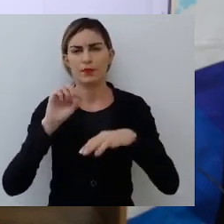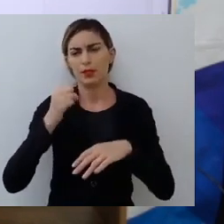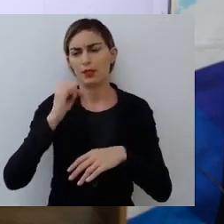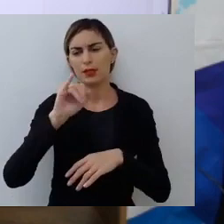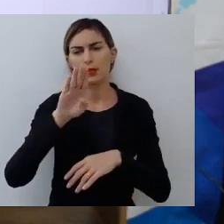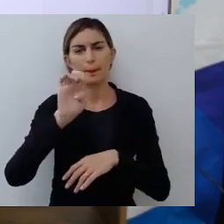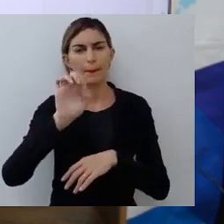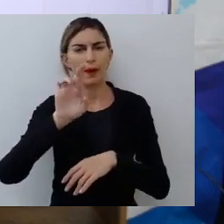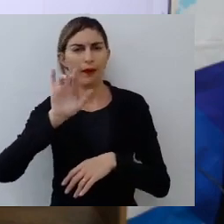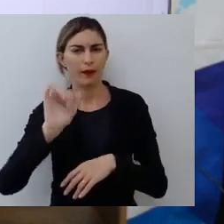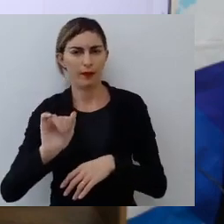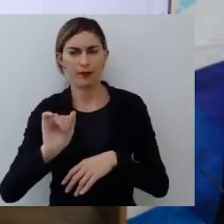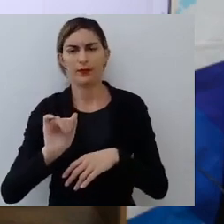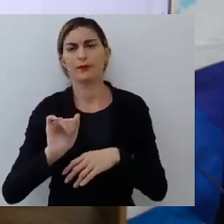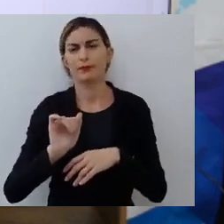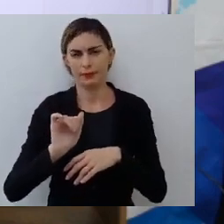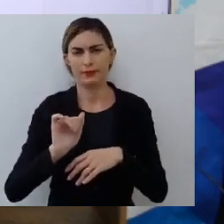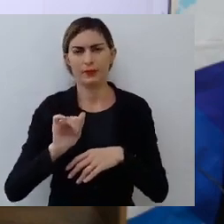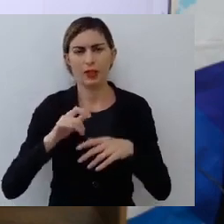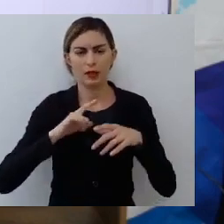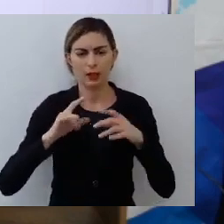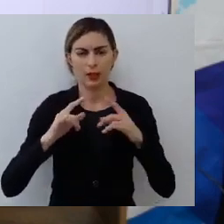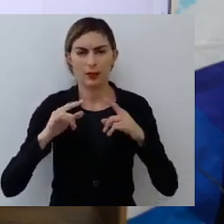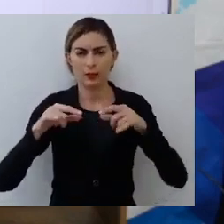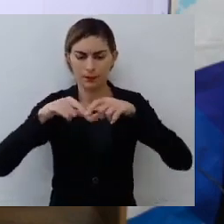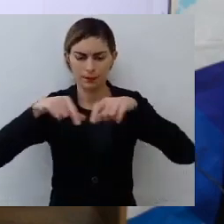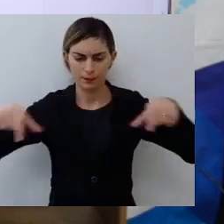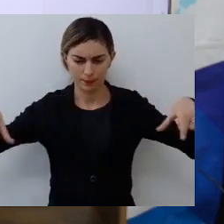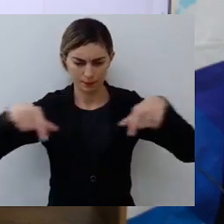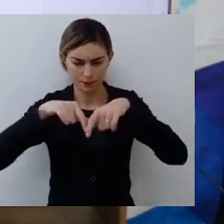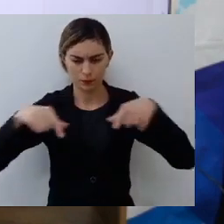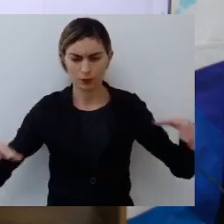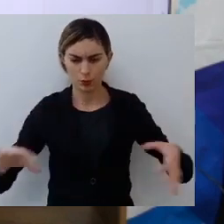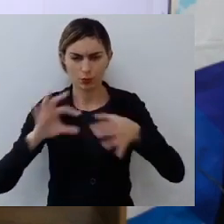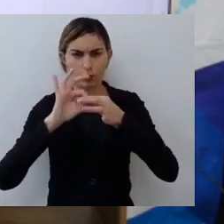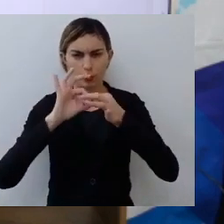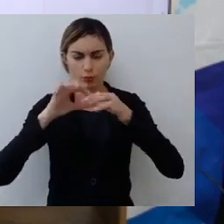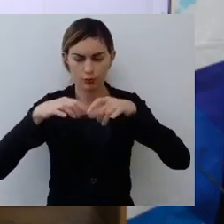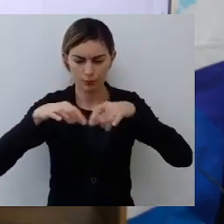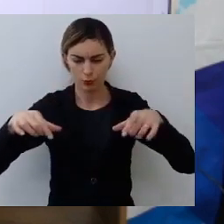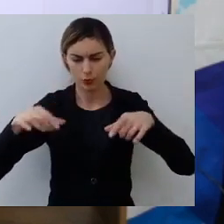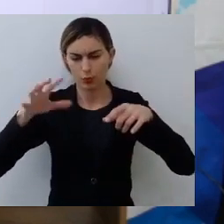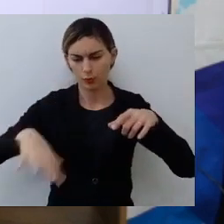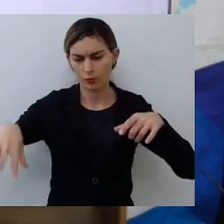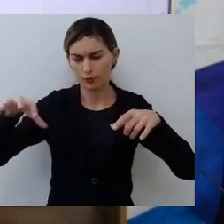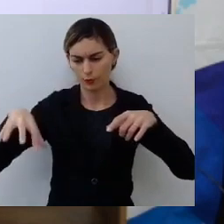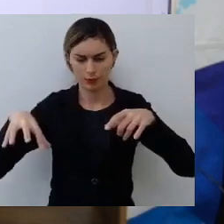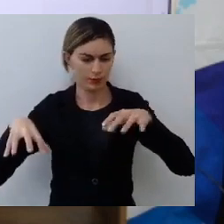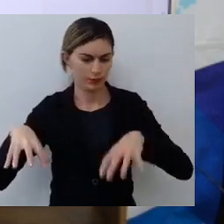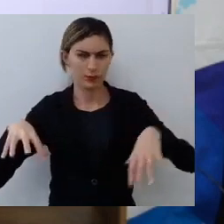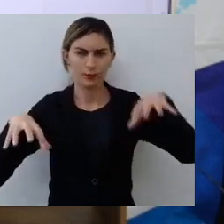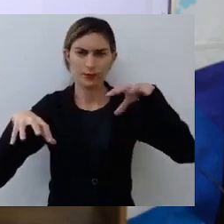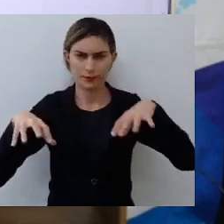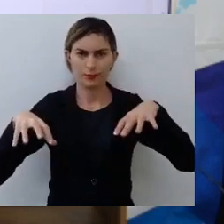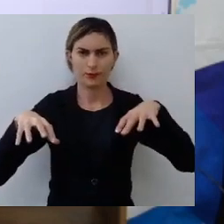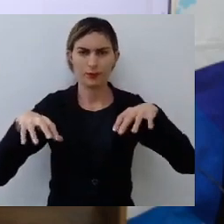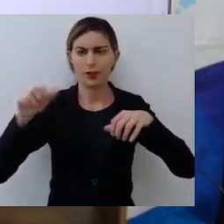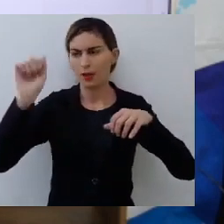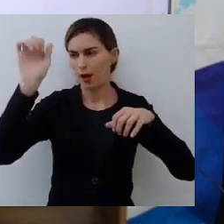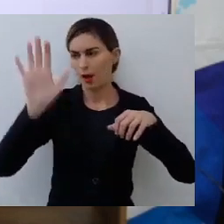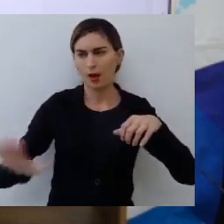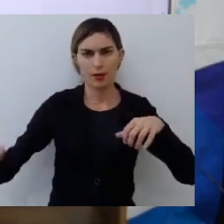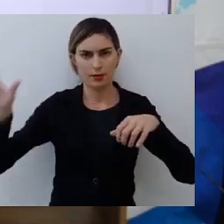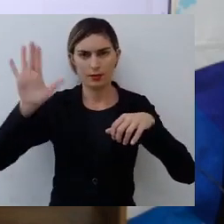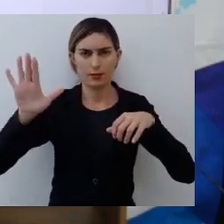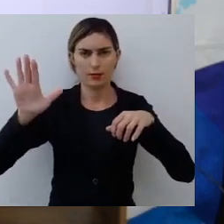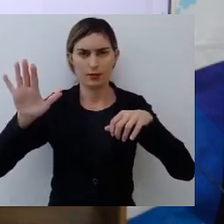Sibéria. Havia uma ponte unindo a região que hoje é a Ásia